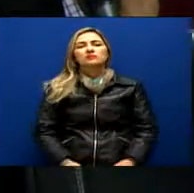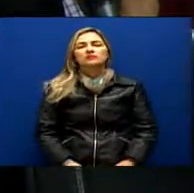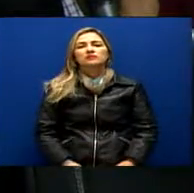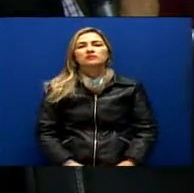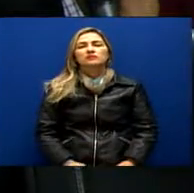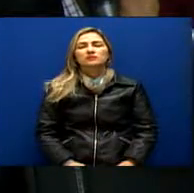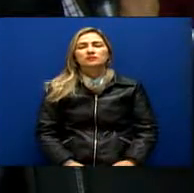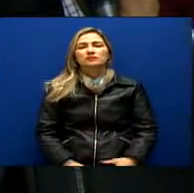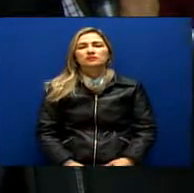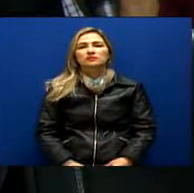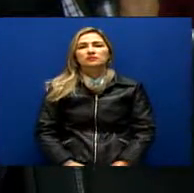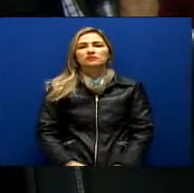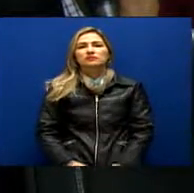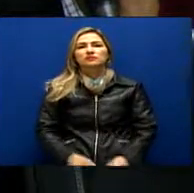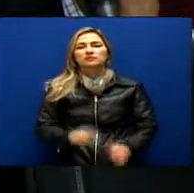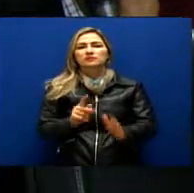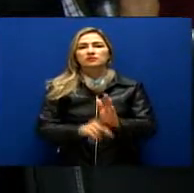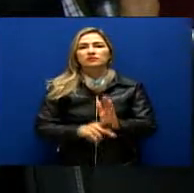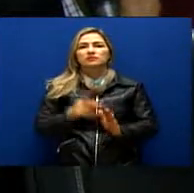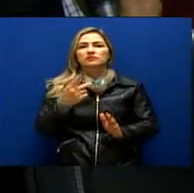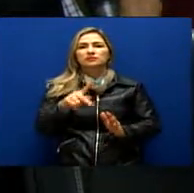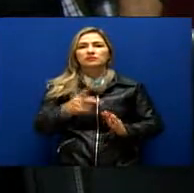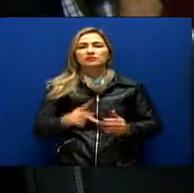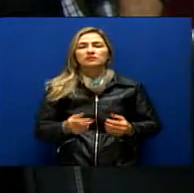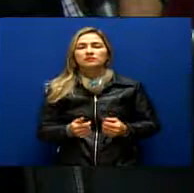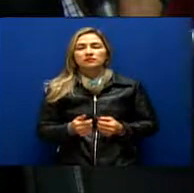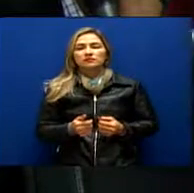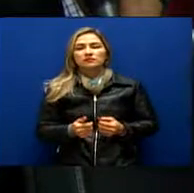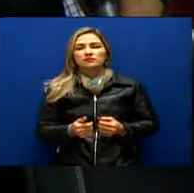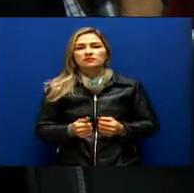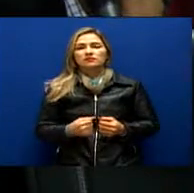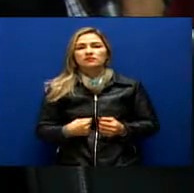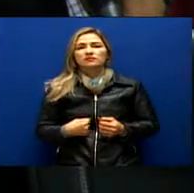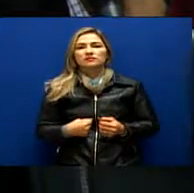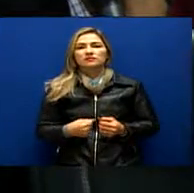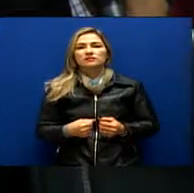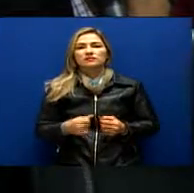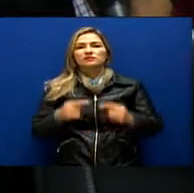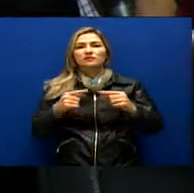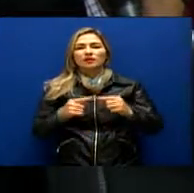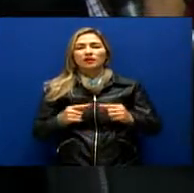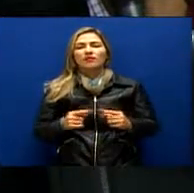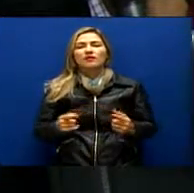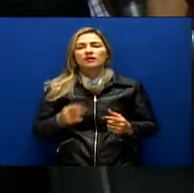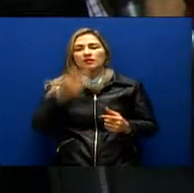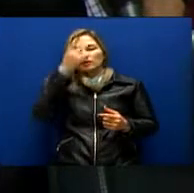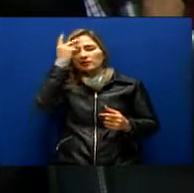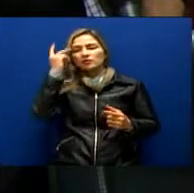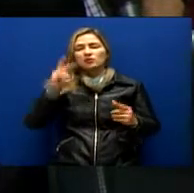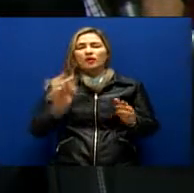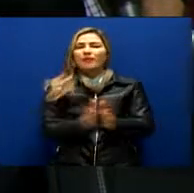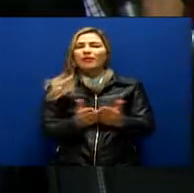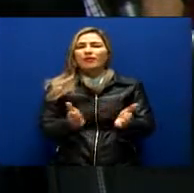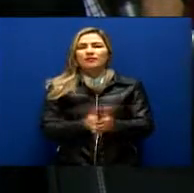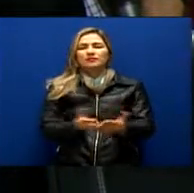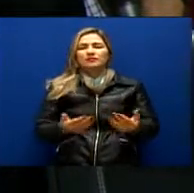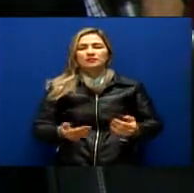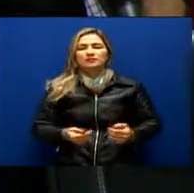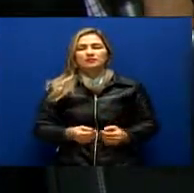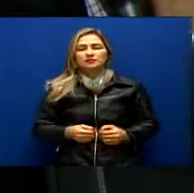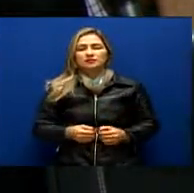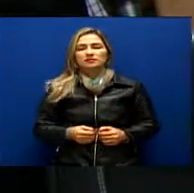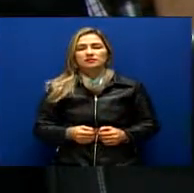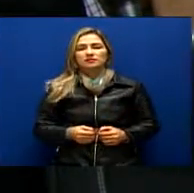Então esse projeto do senhor vem realmente de encontro com o anseio da população que mais precisa.